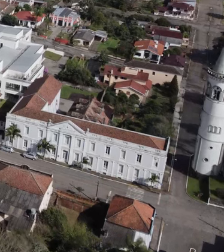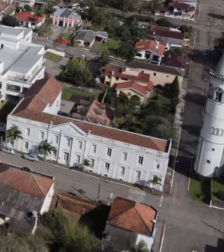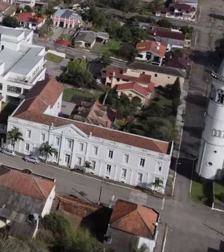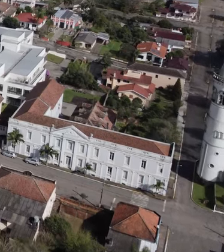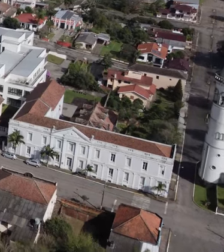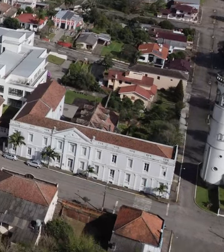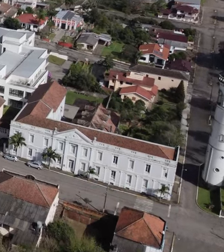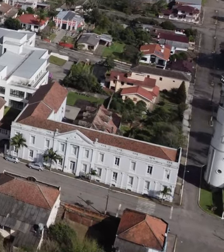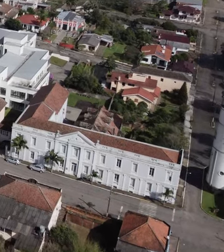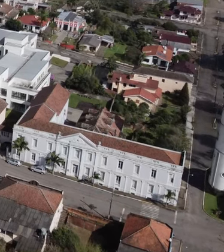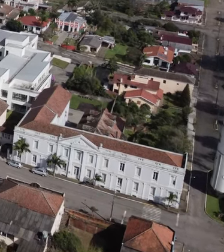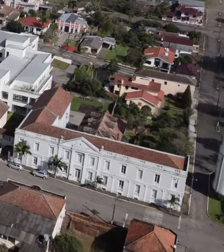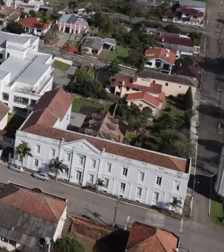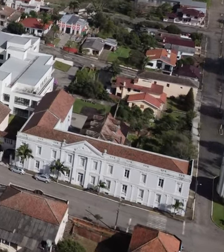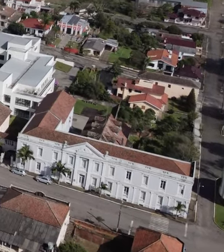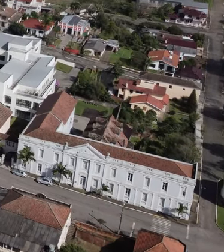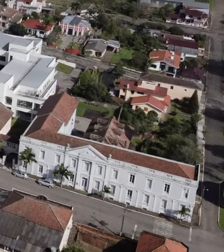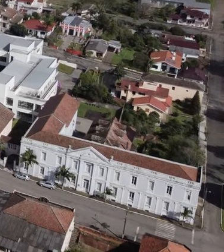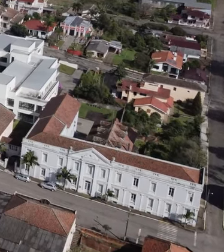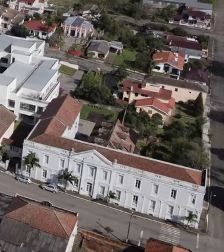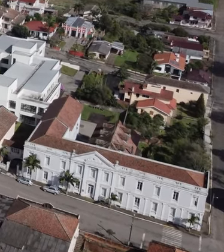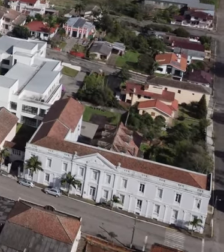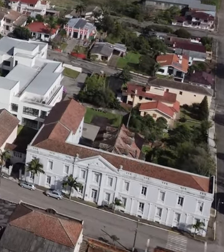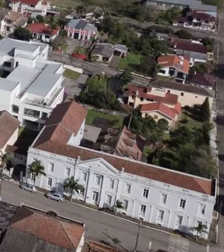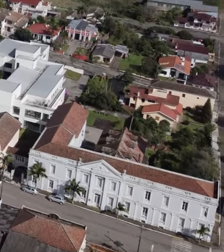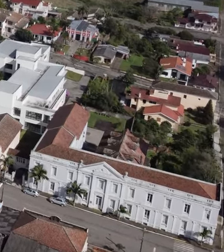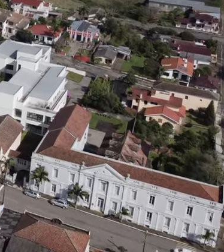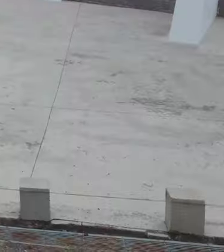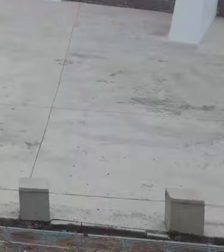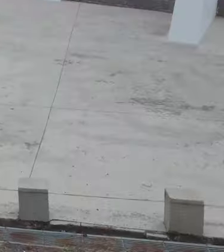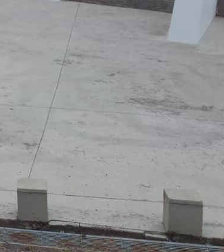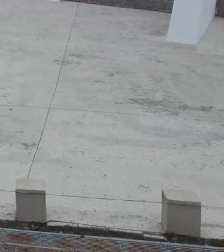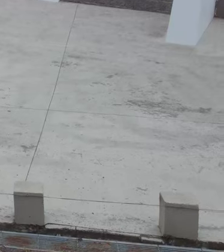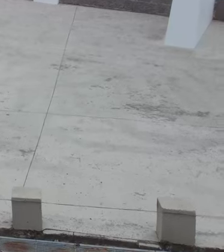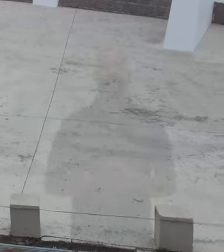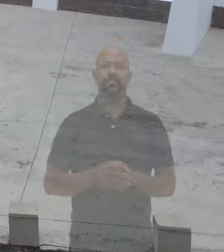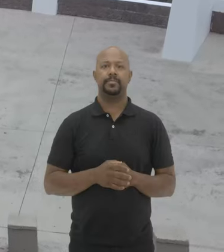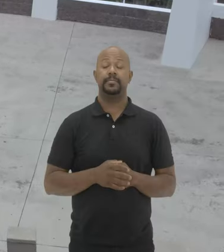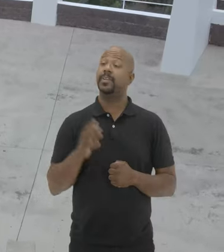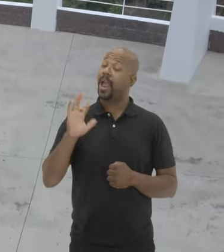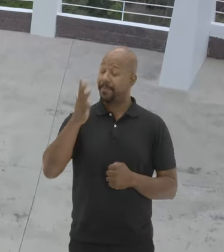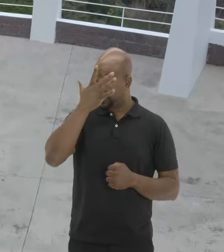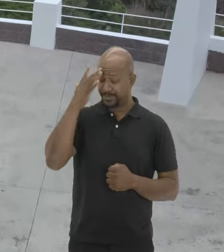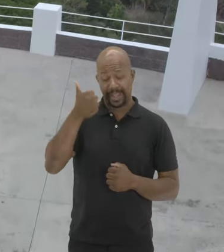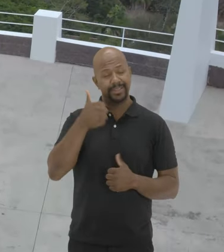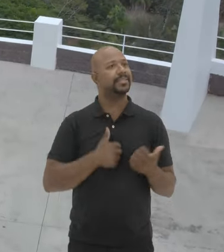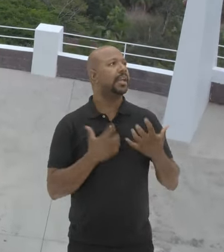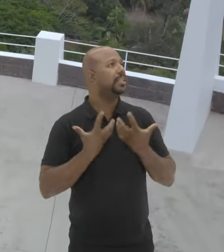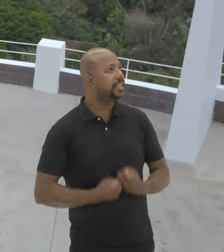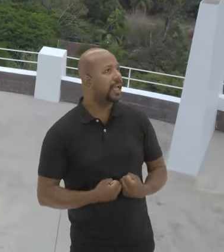uma serra, com campos e montanhas arborizadas no entorno. Daniel faz o sinal da cruz ao lado do monumento ao imigrante. E aí, pessoal? E